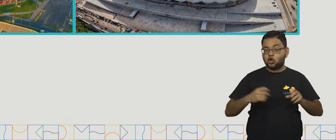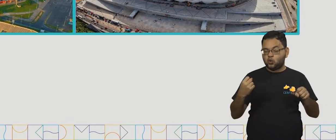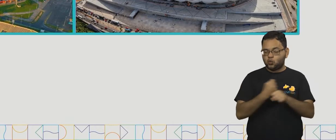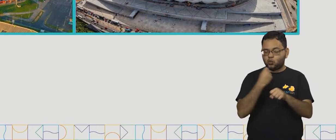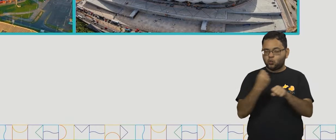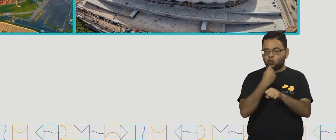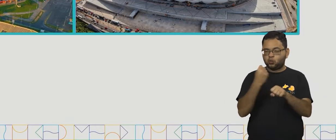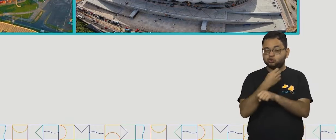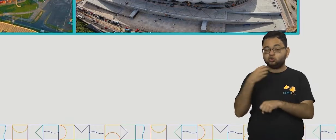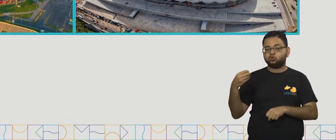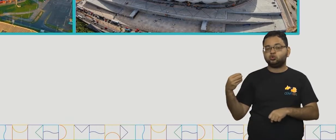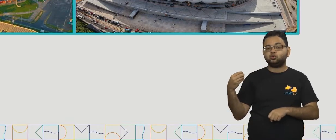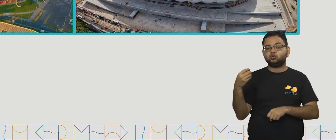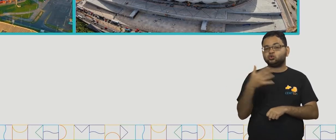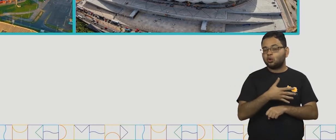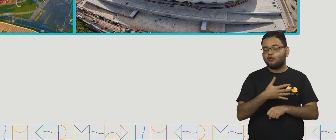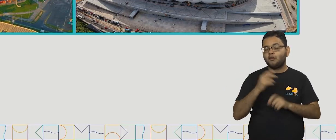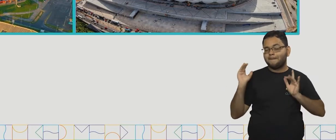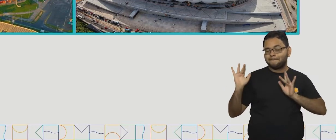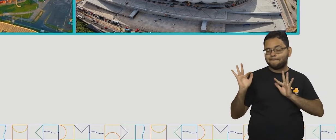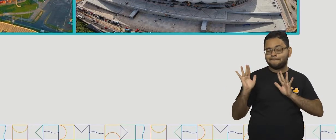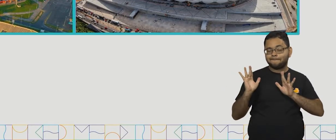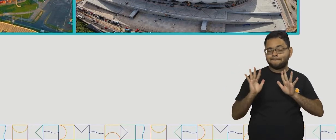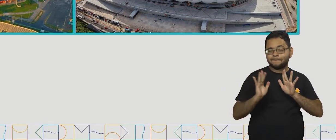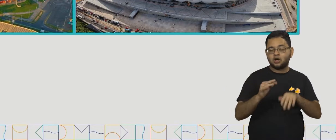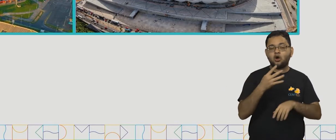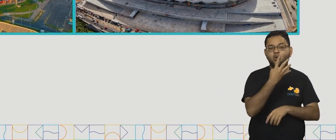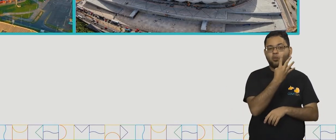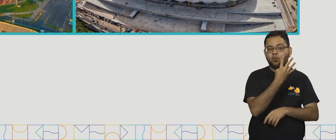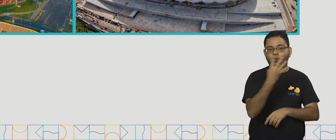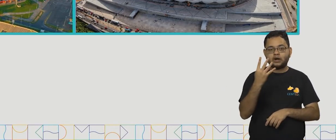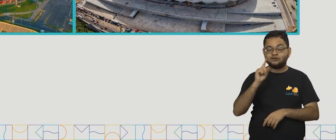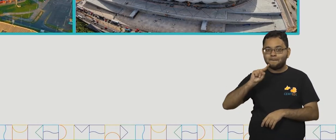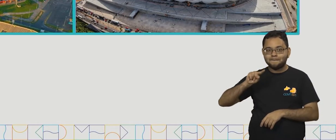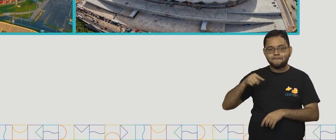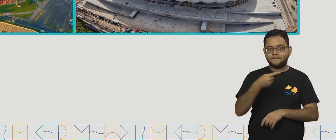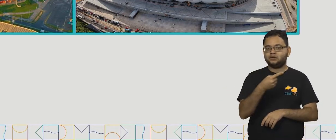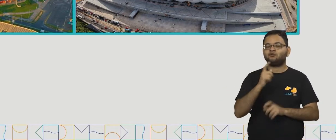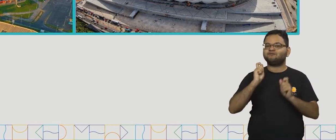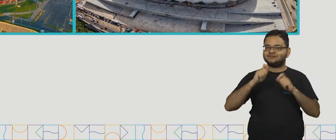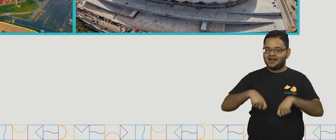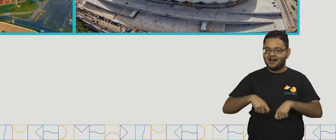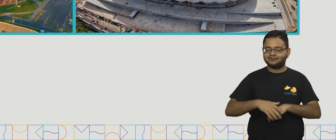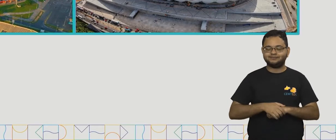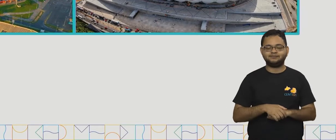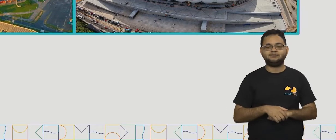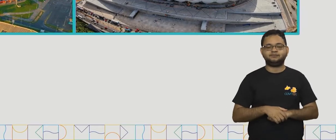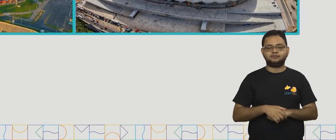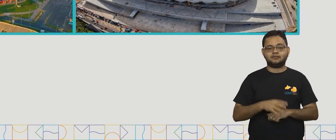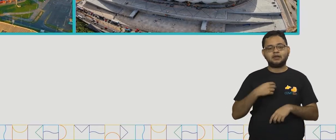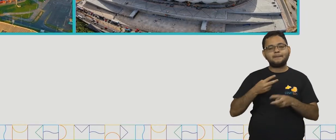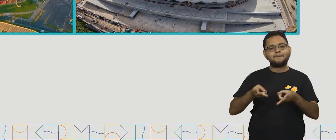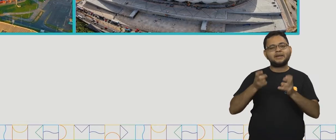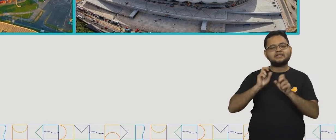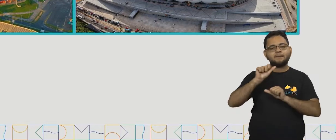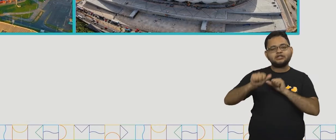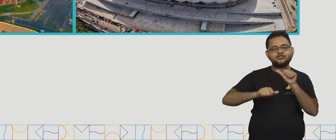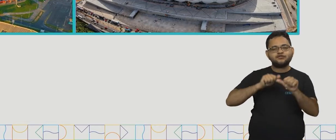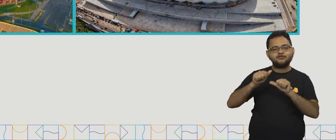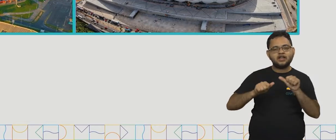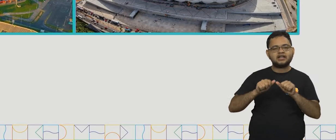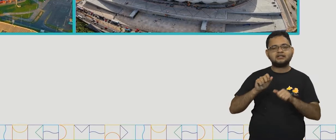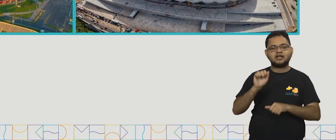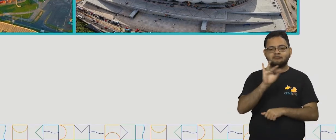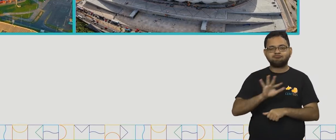uma arena com capacidade para 44.000 pessoas. Observe as diferenças nas